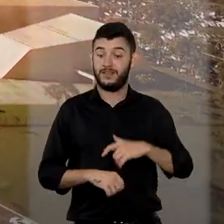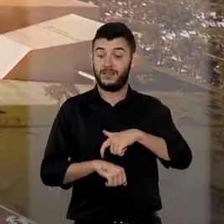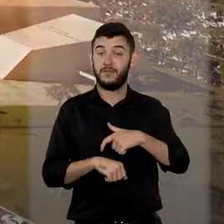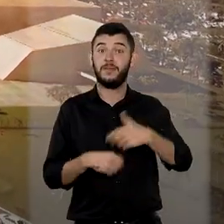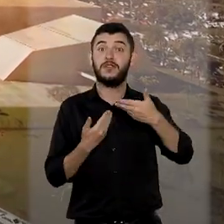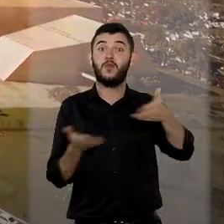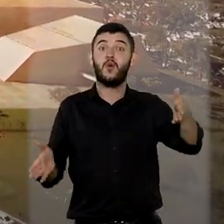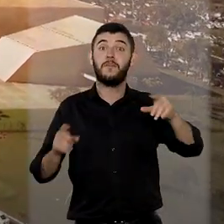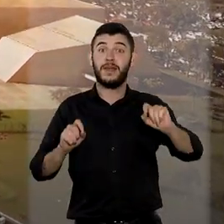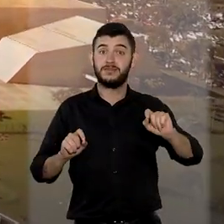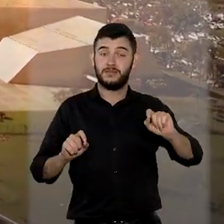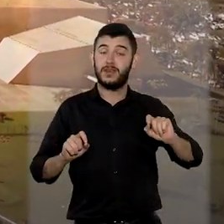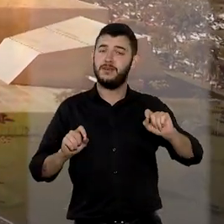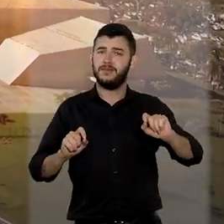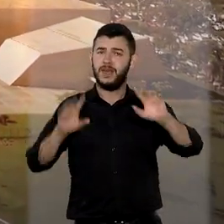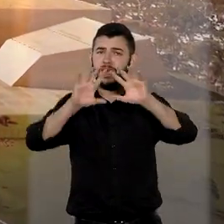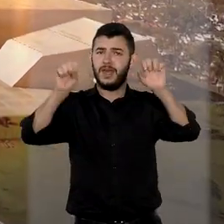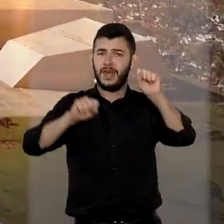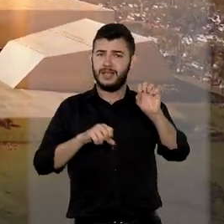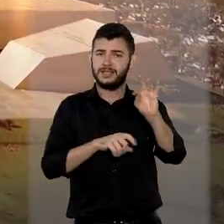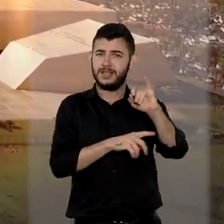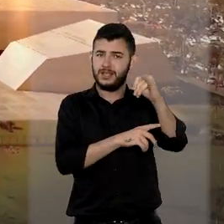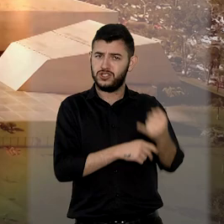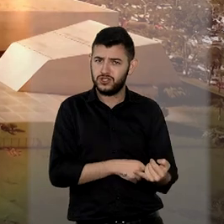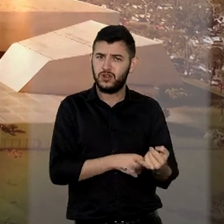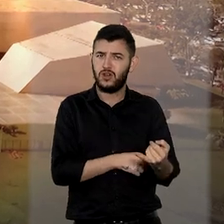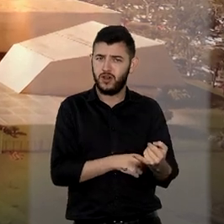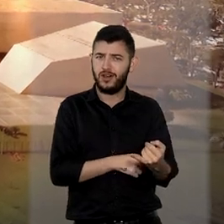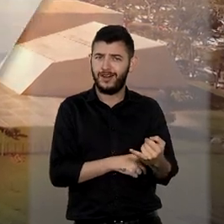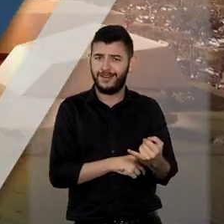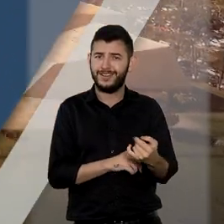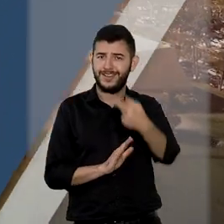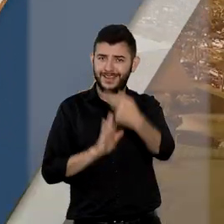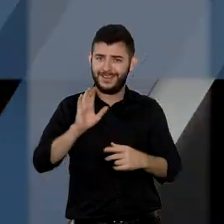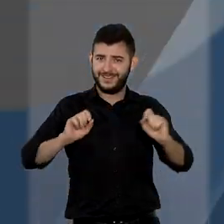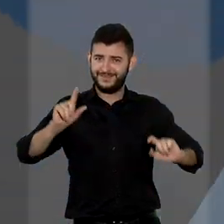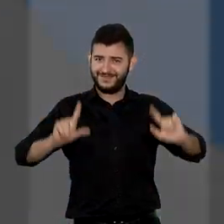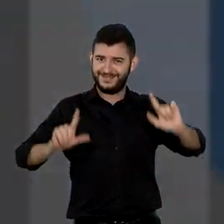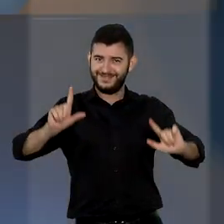Começa agora o programa do Superior Tribunal de Justiça.